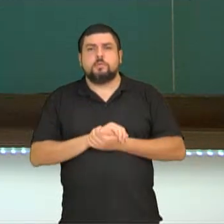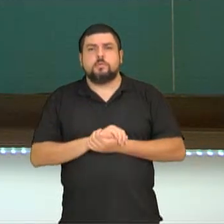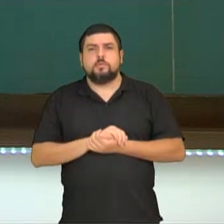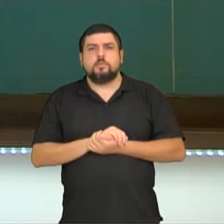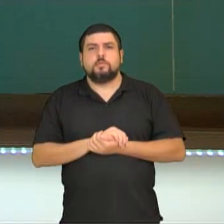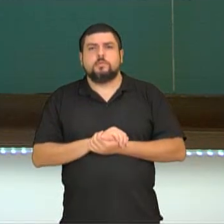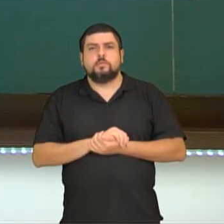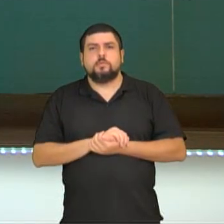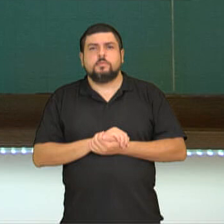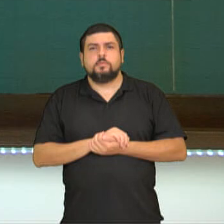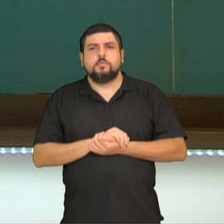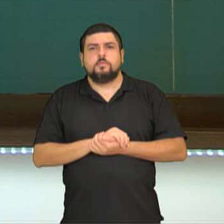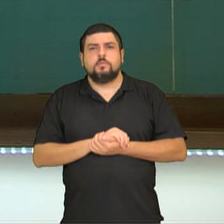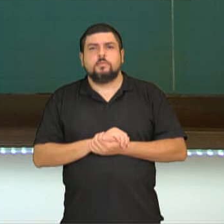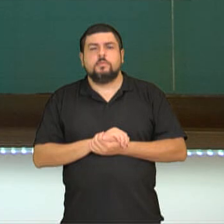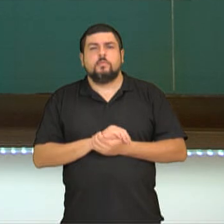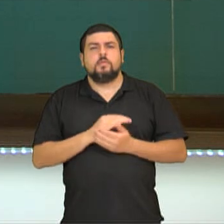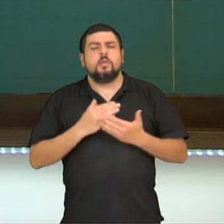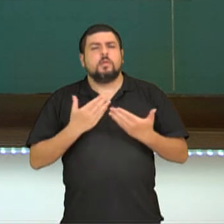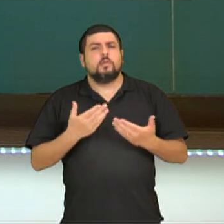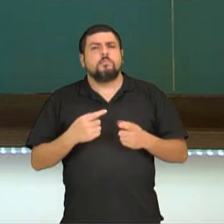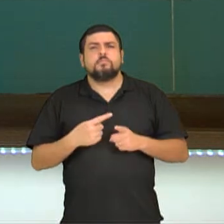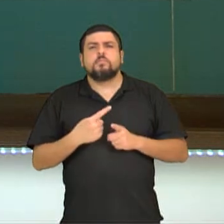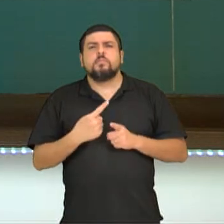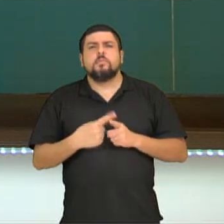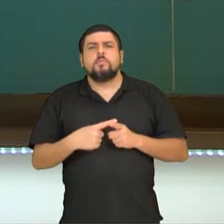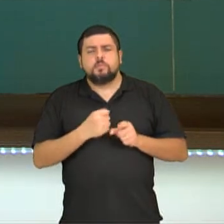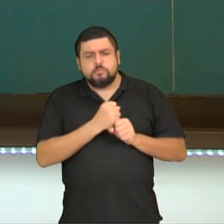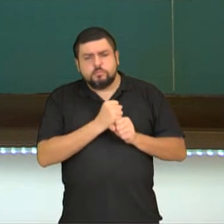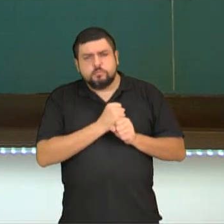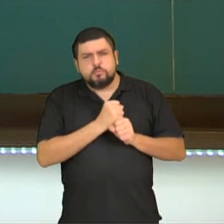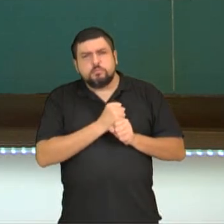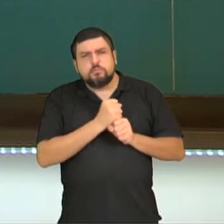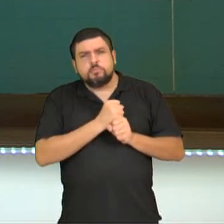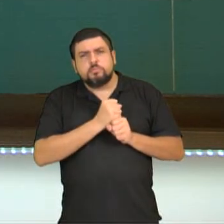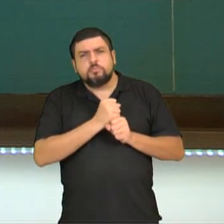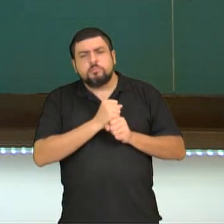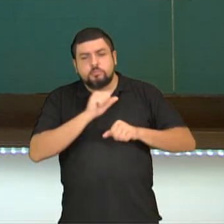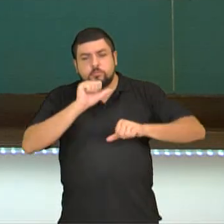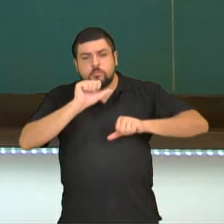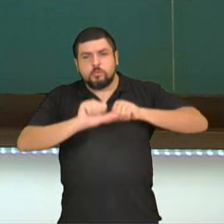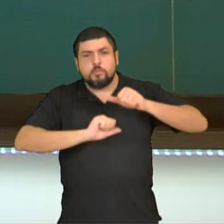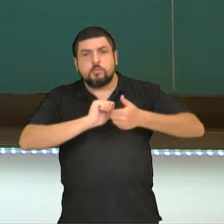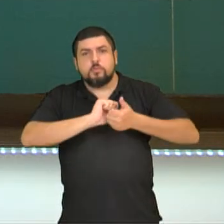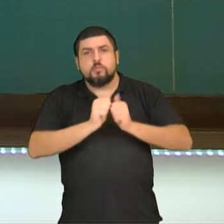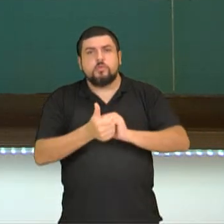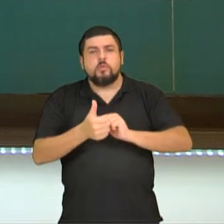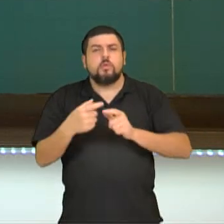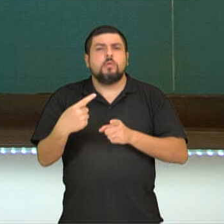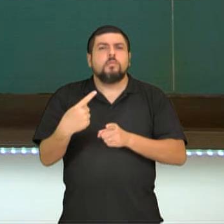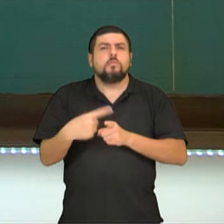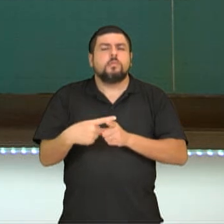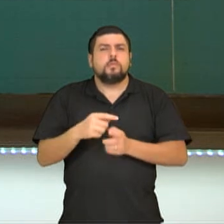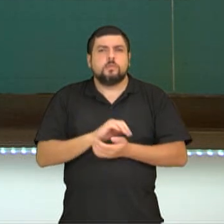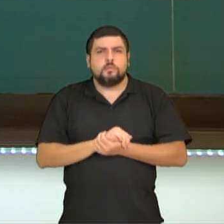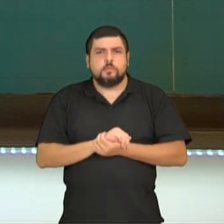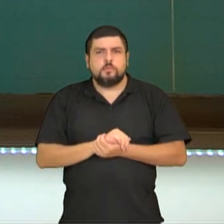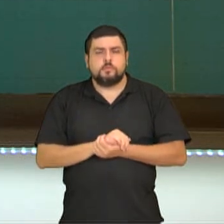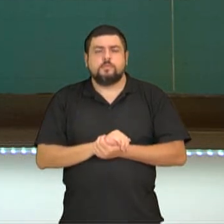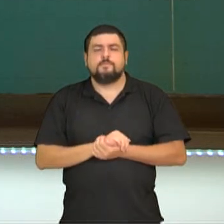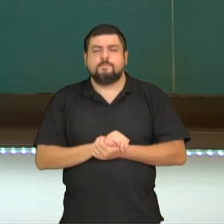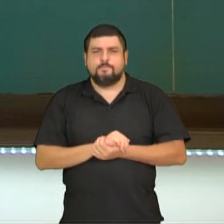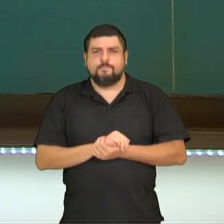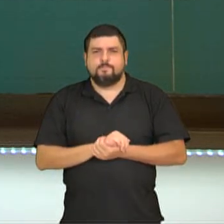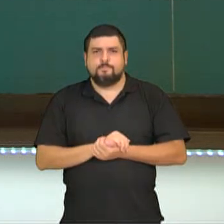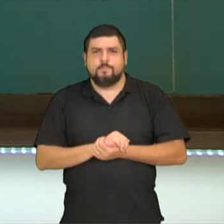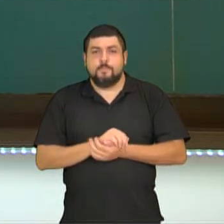enfim. Por que ela se tornou, então, o que você acha, por que ela se tornou esportiva? Como a professora disse, né? Quando a gente não coloca